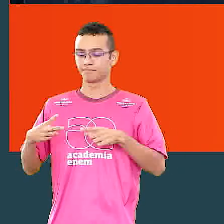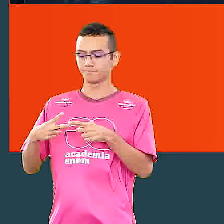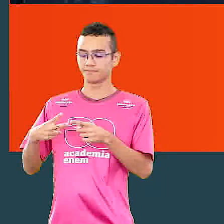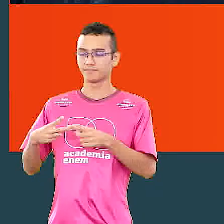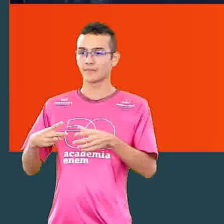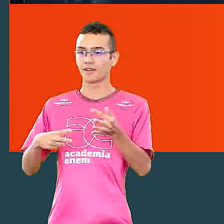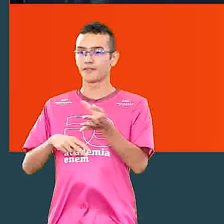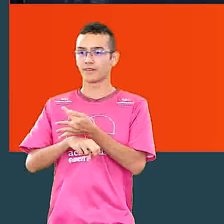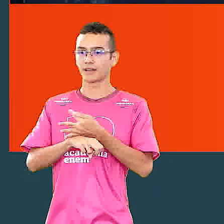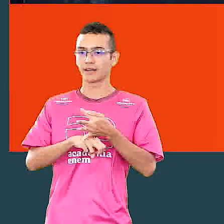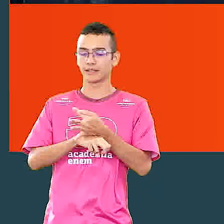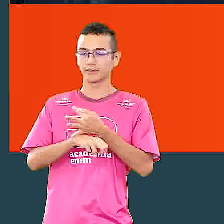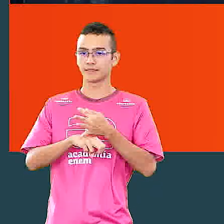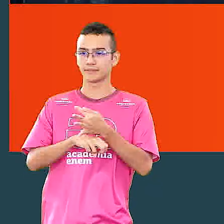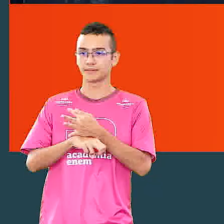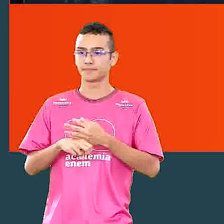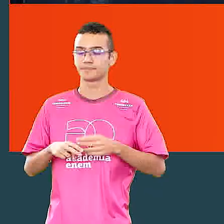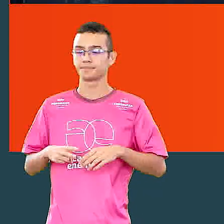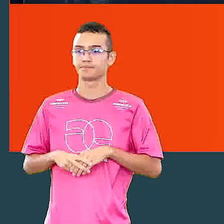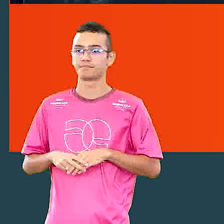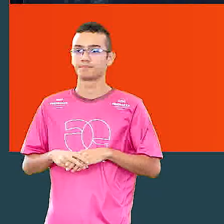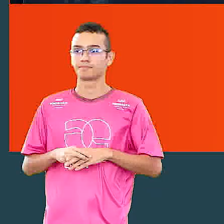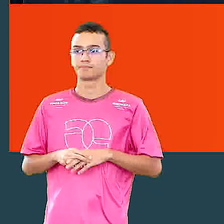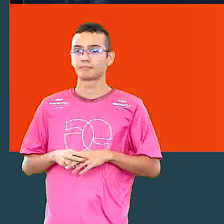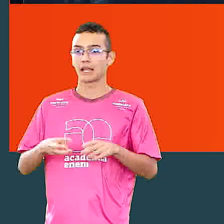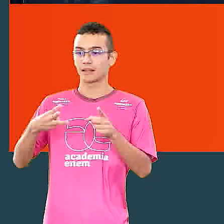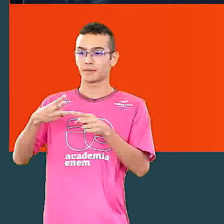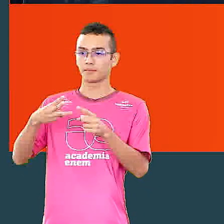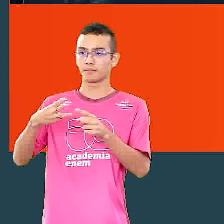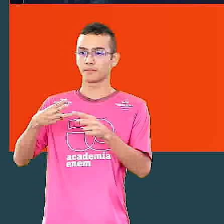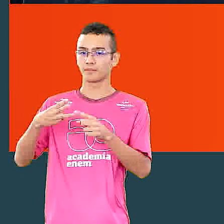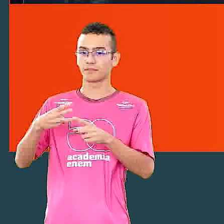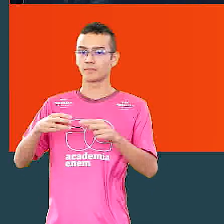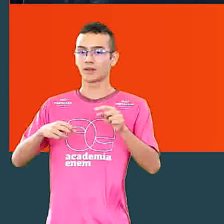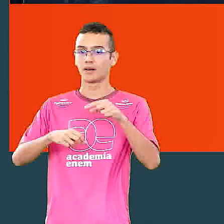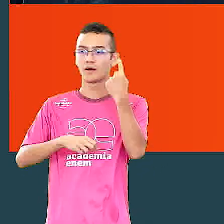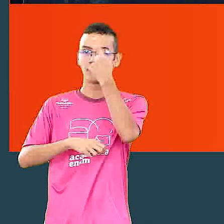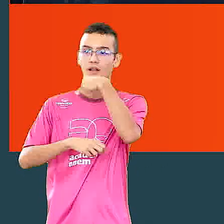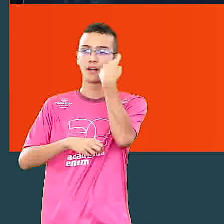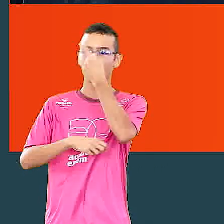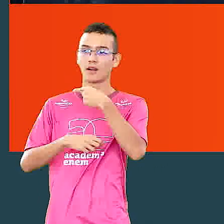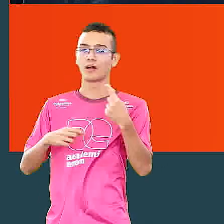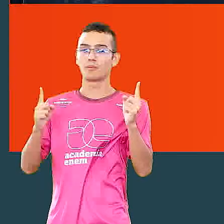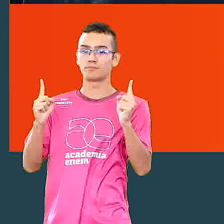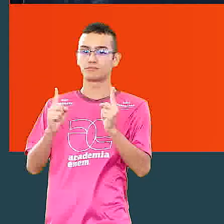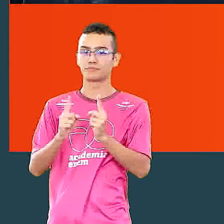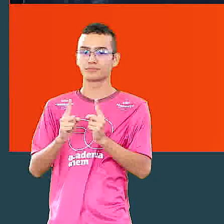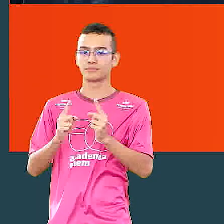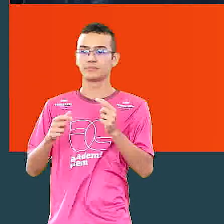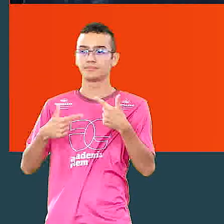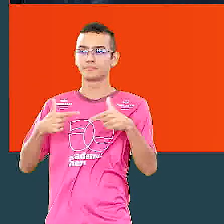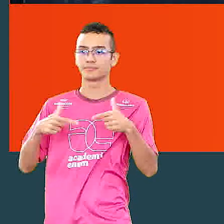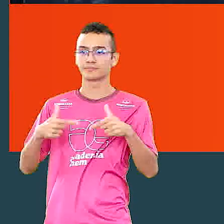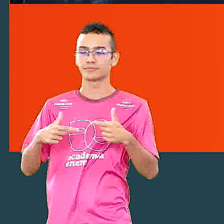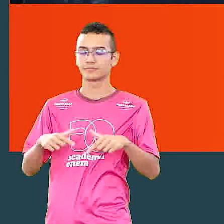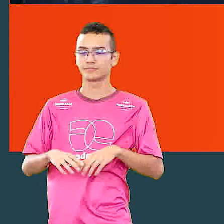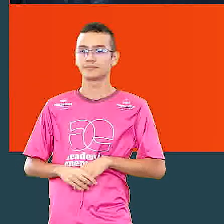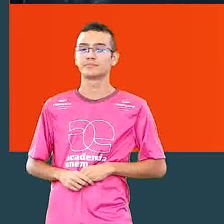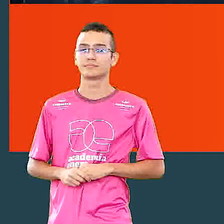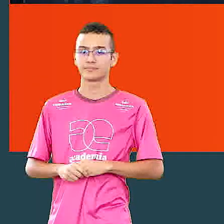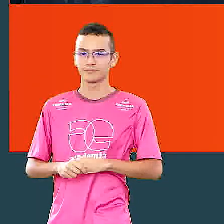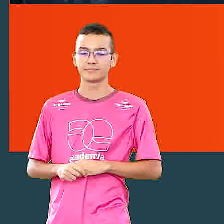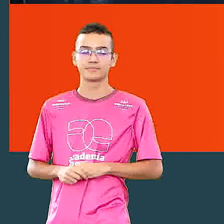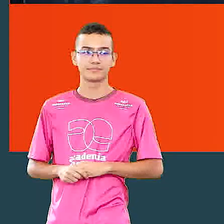além disso, redução da carga horária. Veja que é um debate que os caras estão